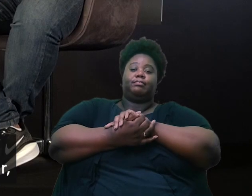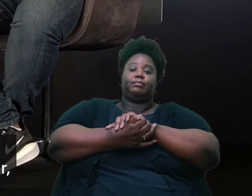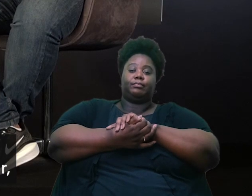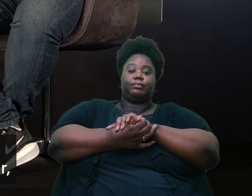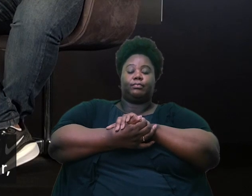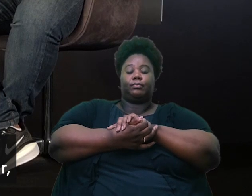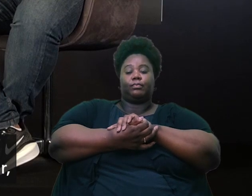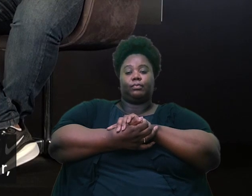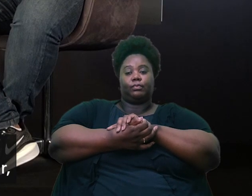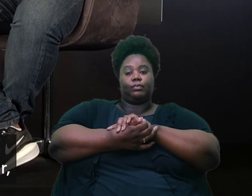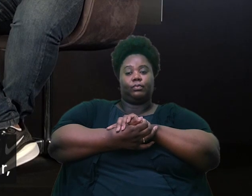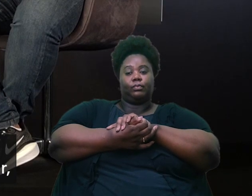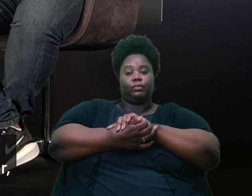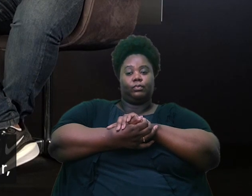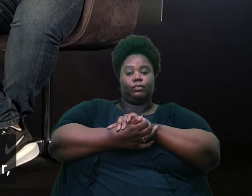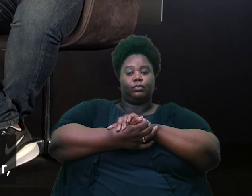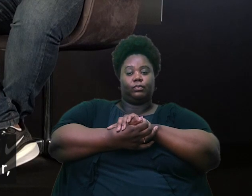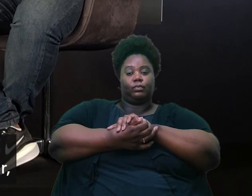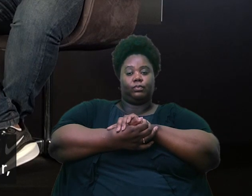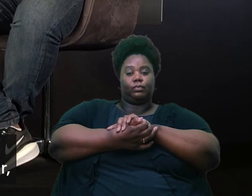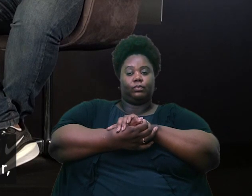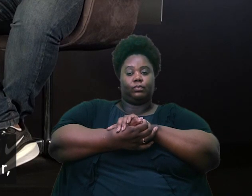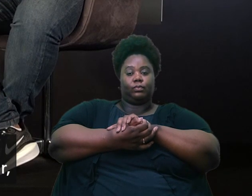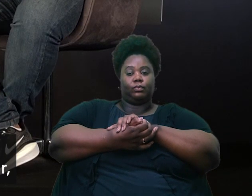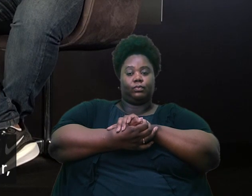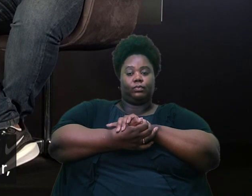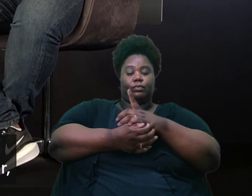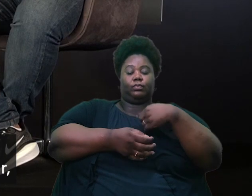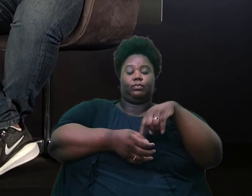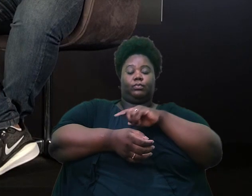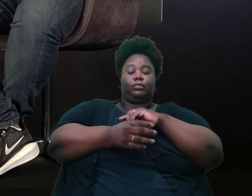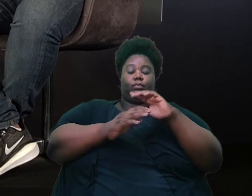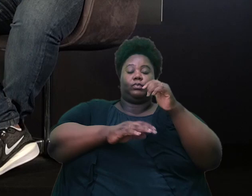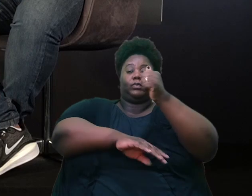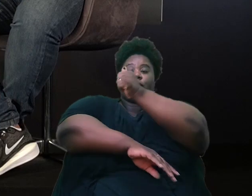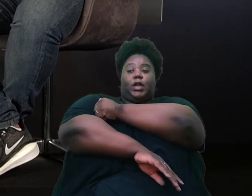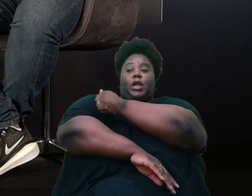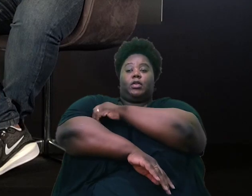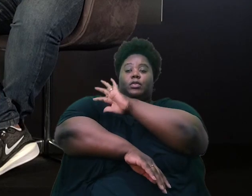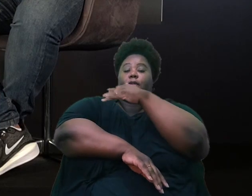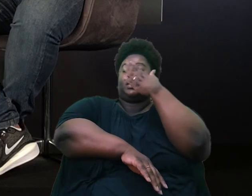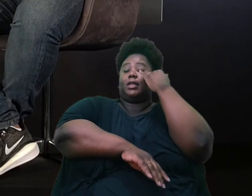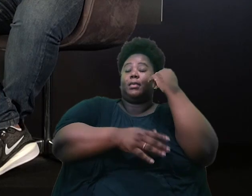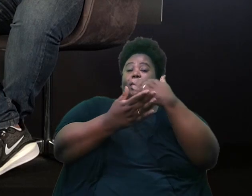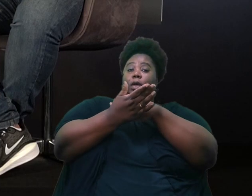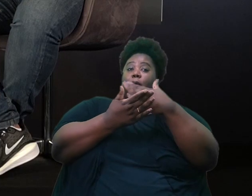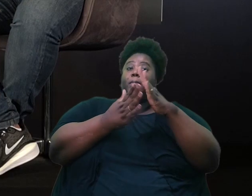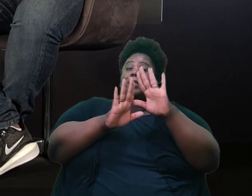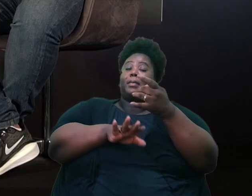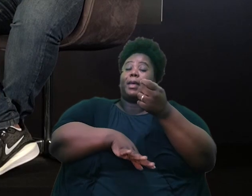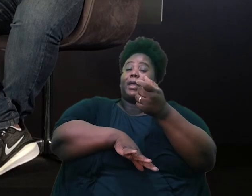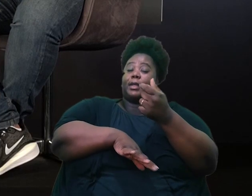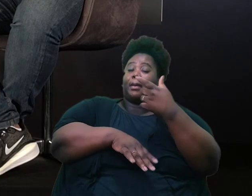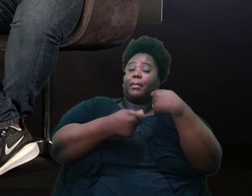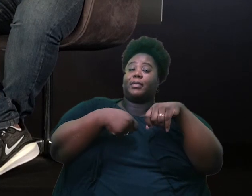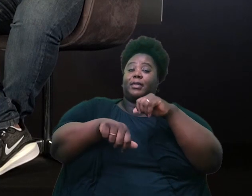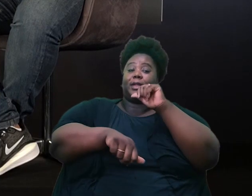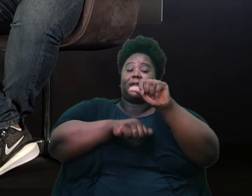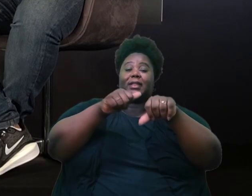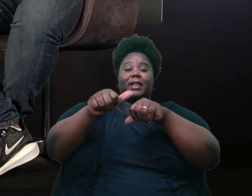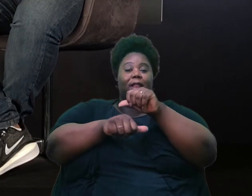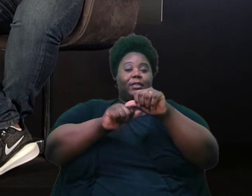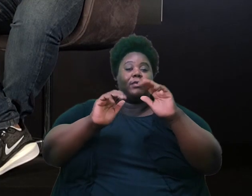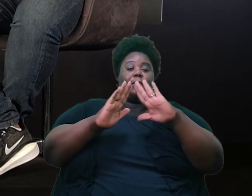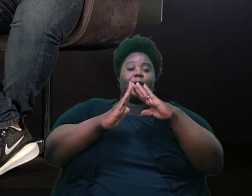Hoje, os nossos alunos já têm a oportunidade de começar, mas ainda é muito pouco. Mas transformar